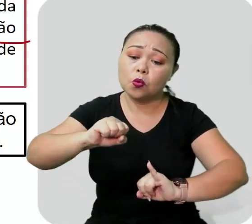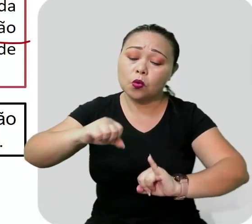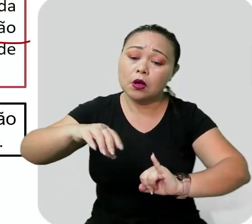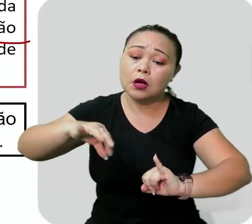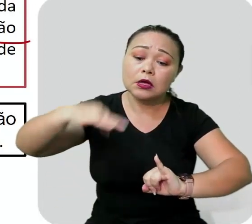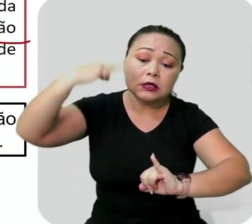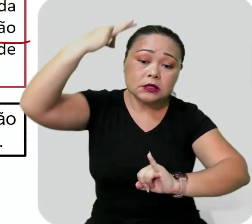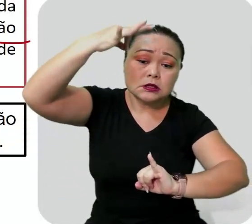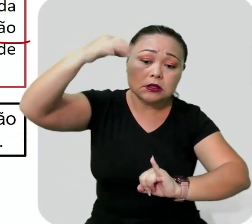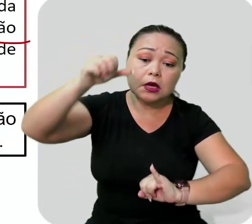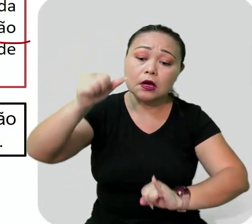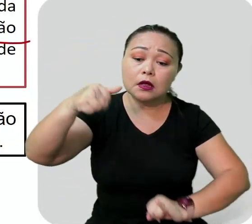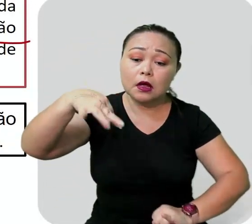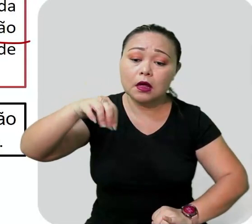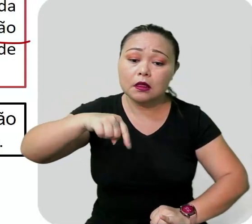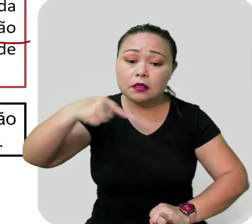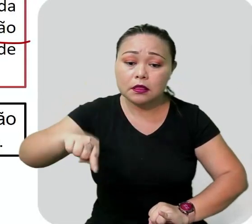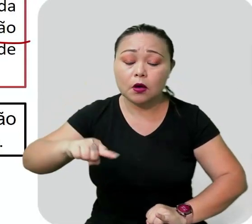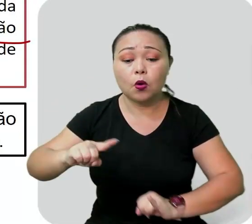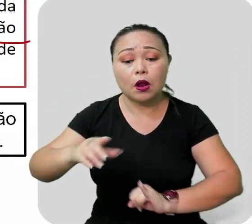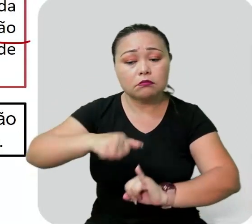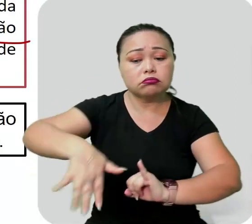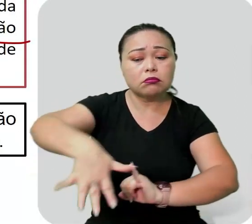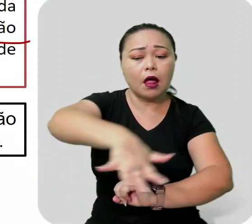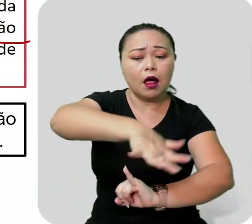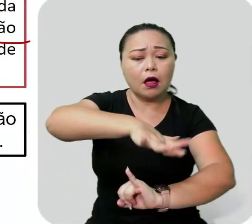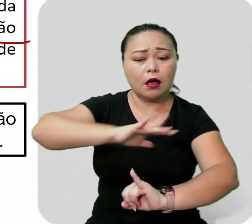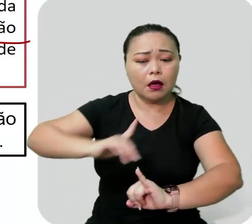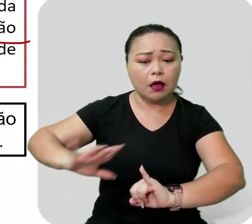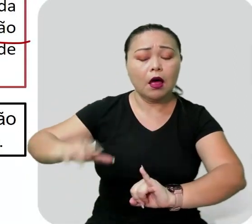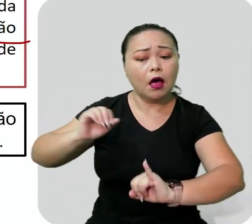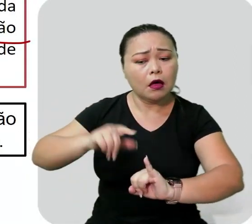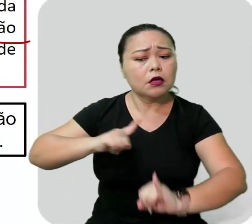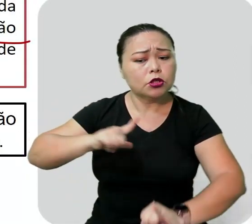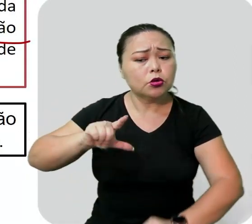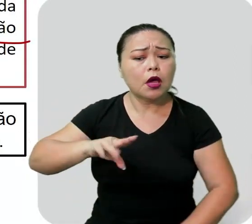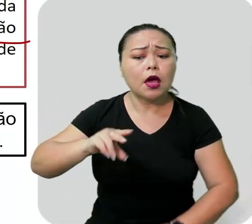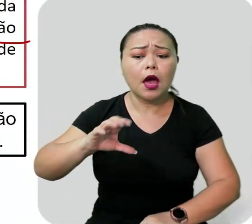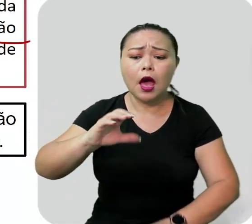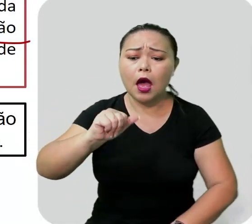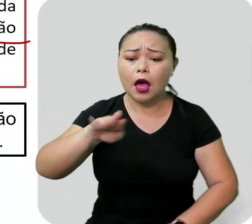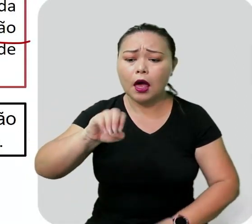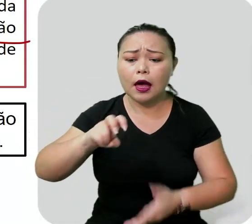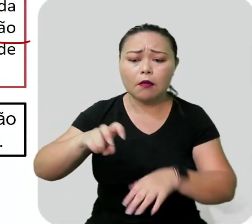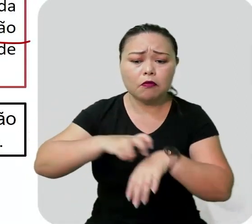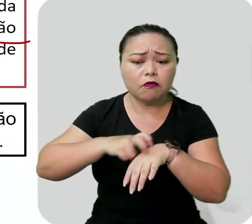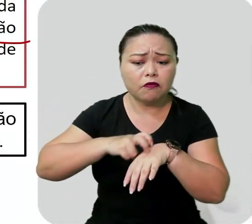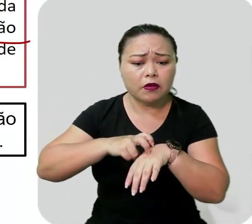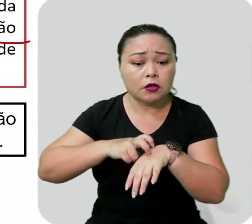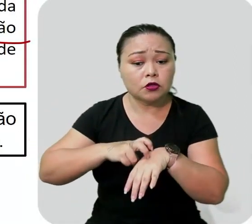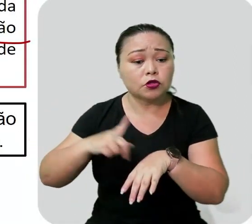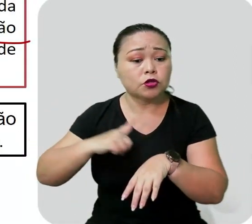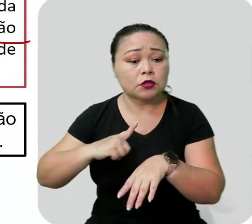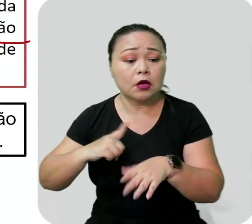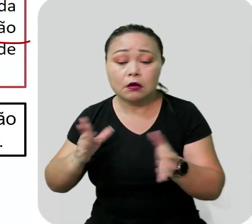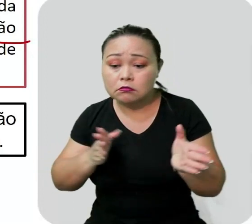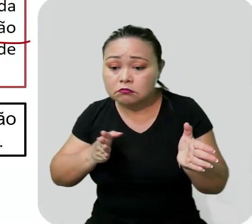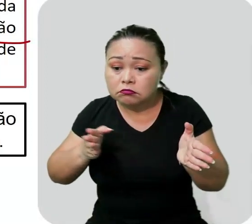Cabo Verde. Fechou? Ali estava situada a meio caminho entre essas